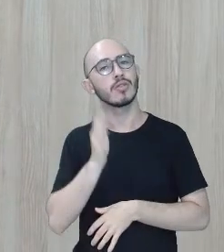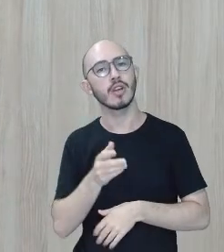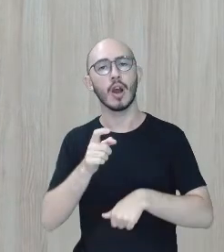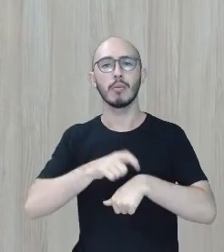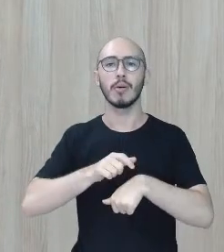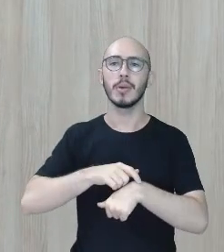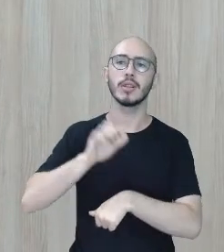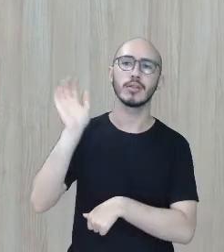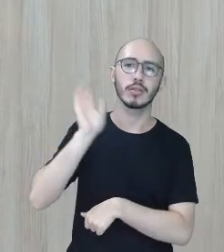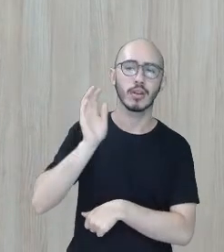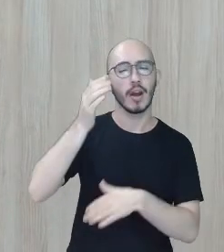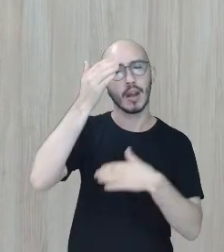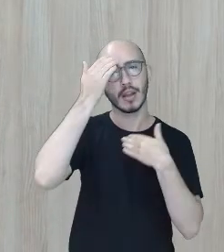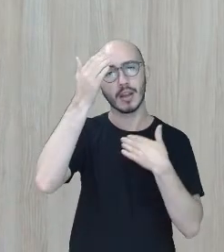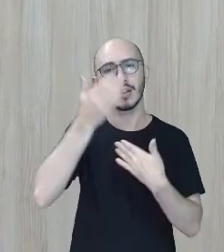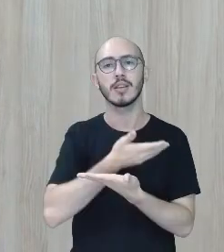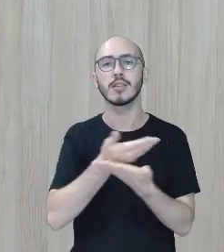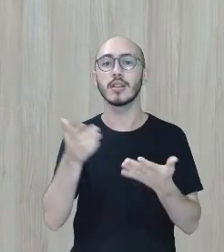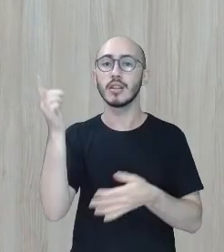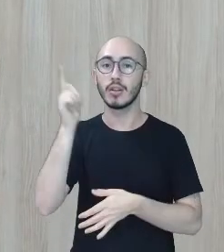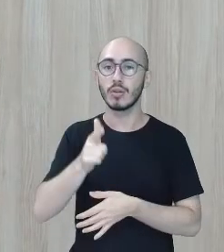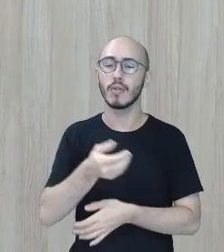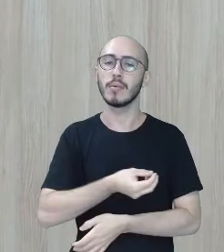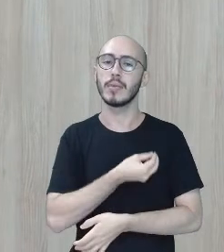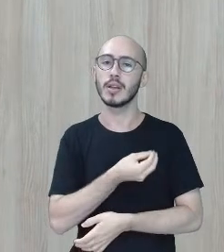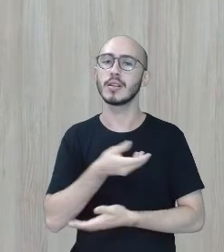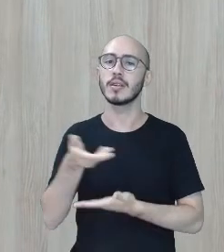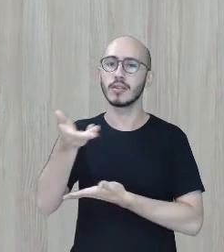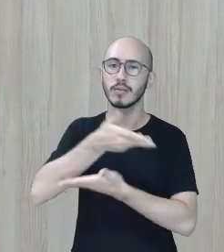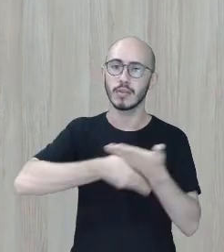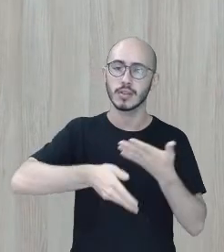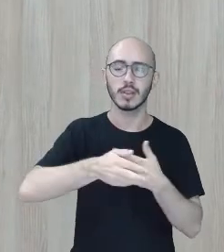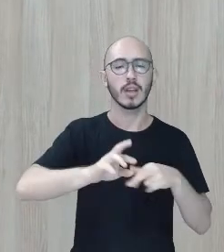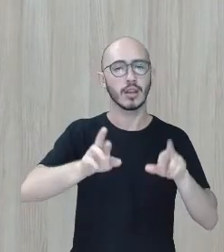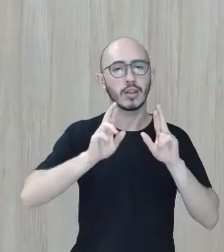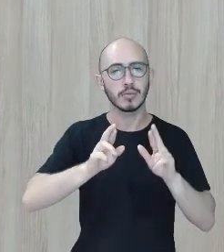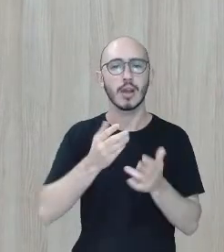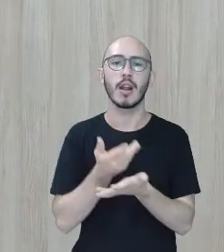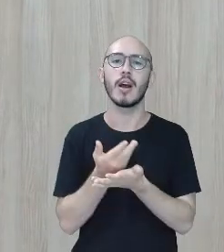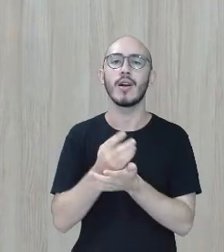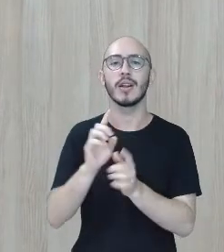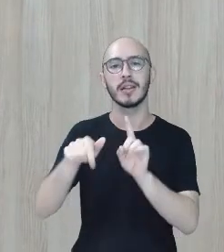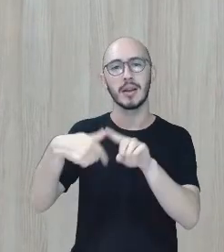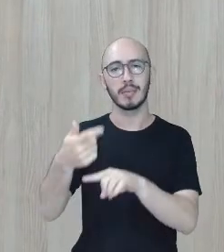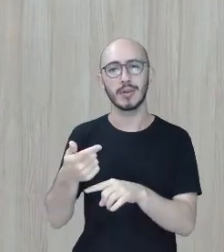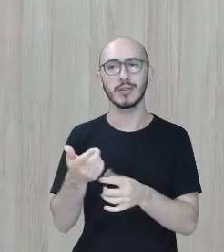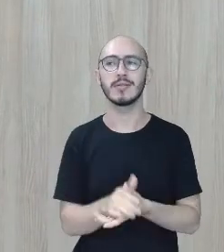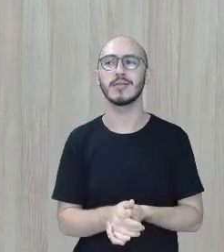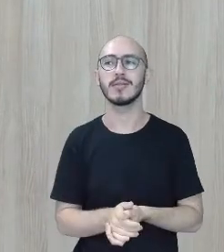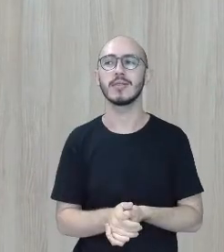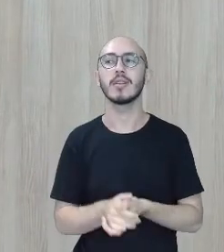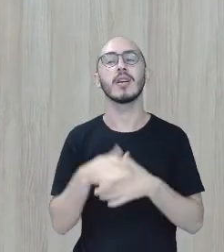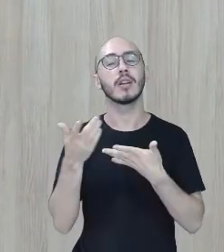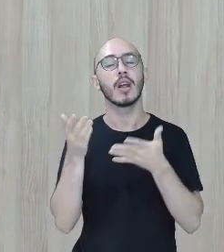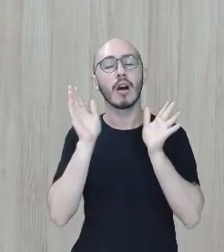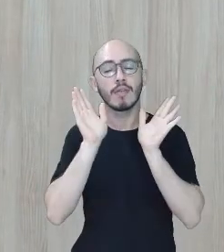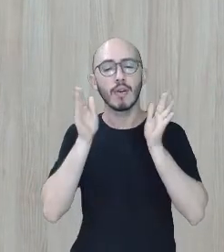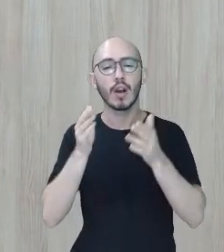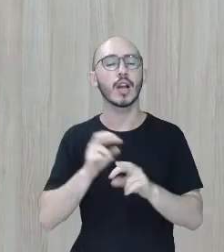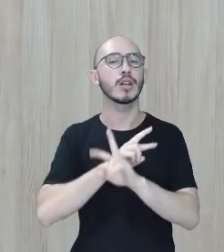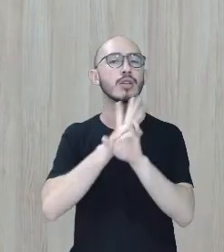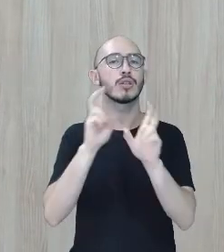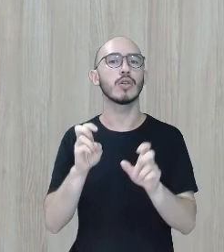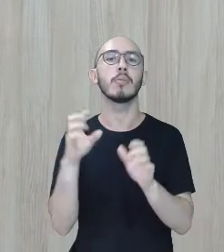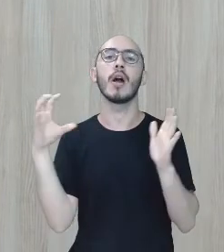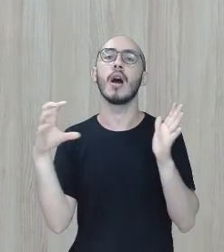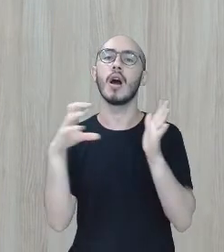despedindo de vocês, agradeço mais uma vez a presença, espero vocês na próxima aula, vamos dar um enfoque sobre